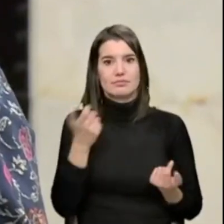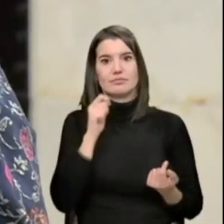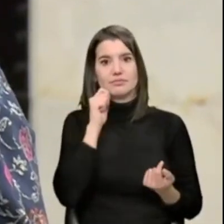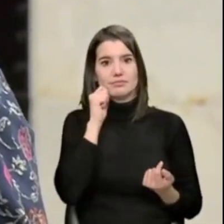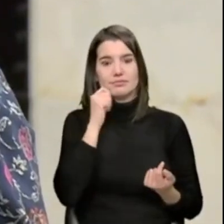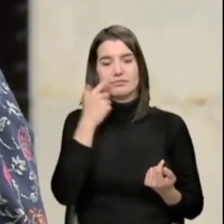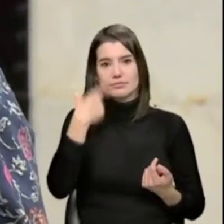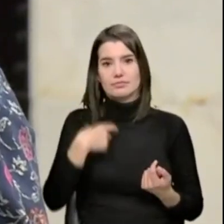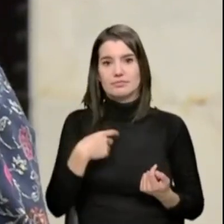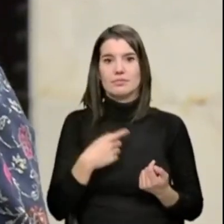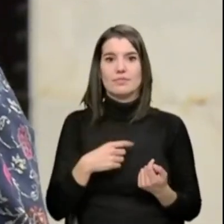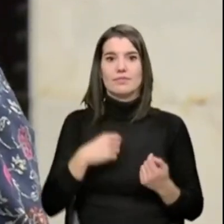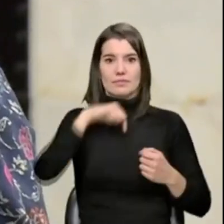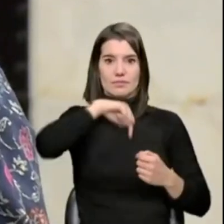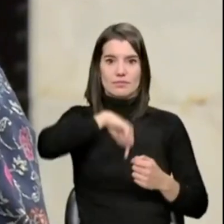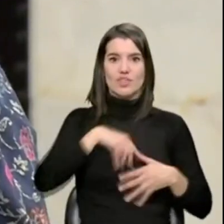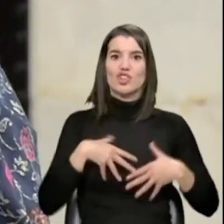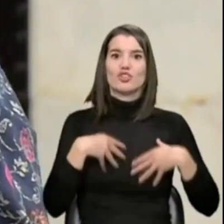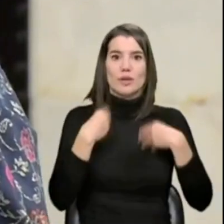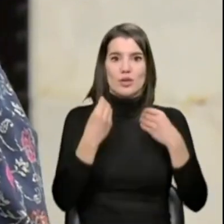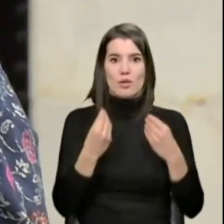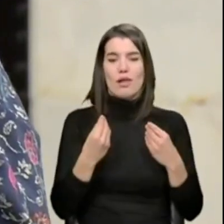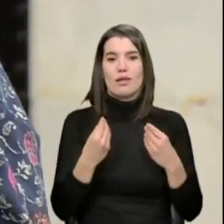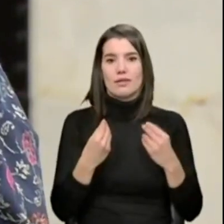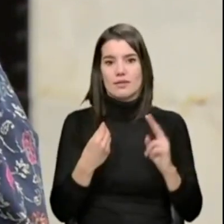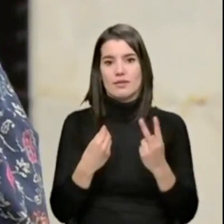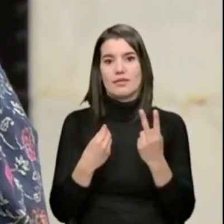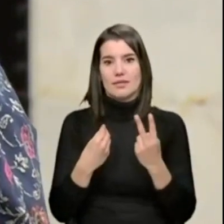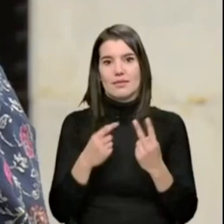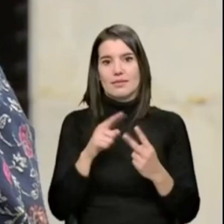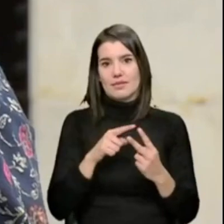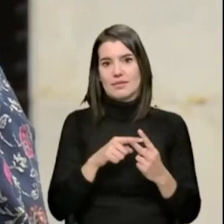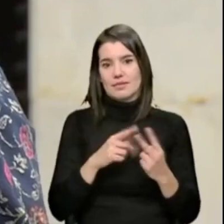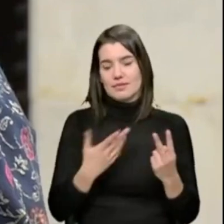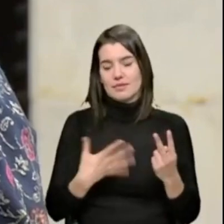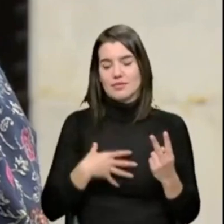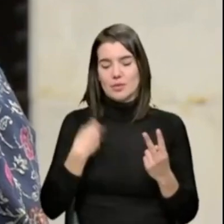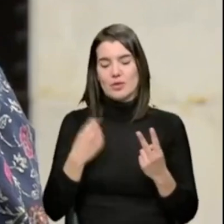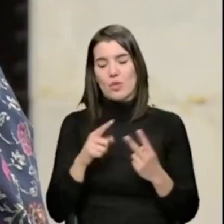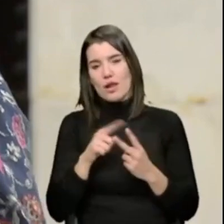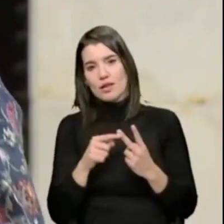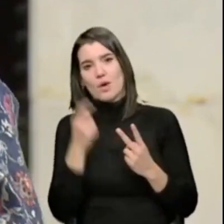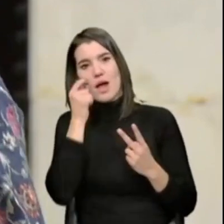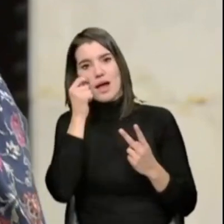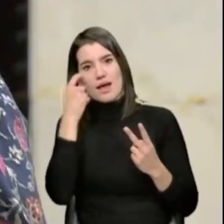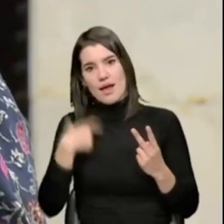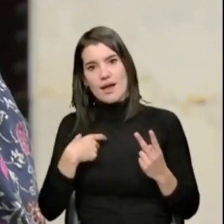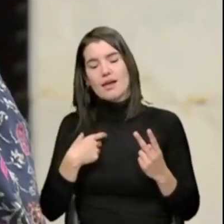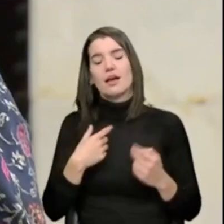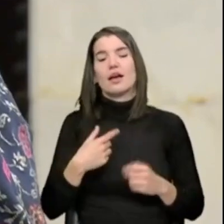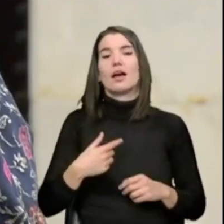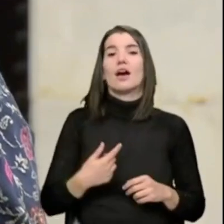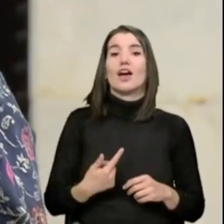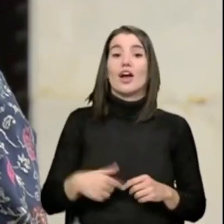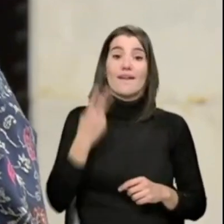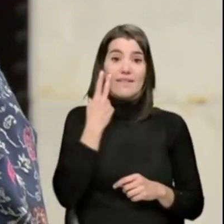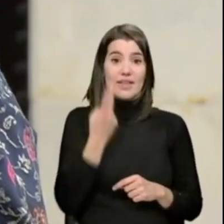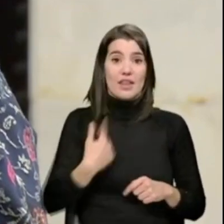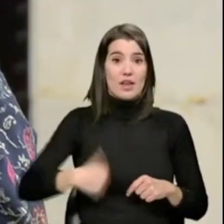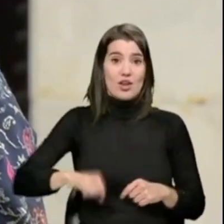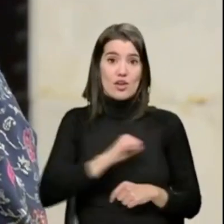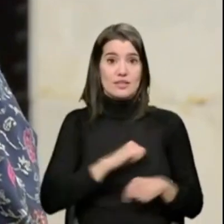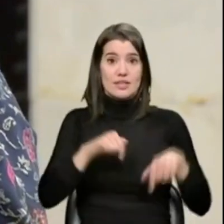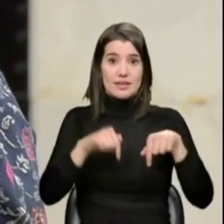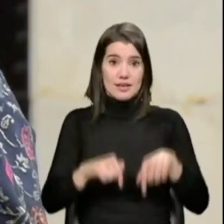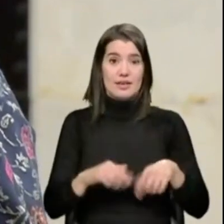humanos, e outra, a parte espiritual que nós já temos, que é o alma. E a nossa vivência aqui, segundo o hinduísmo,